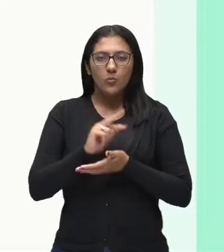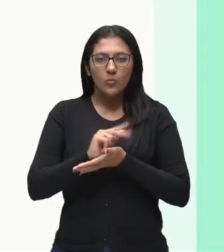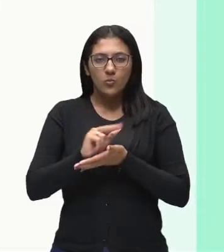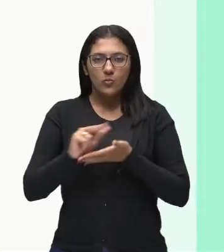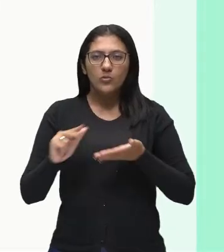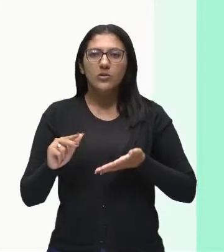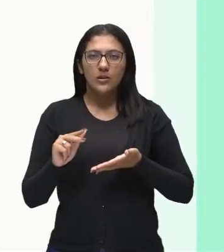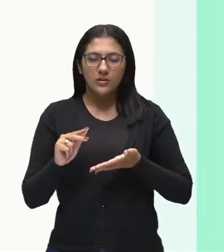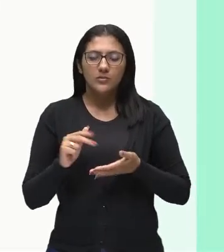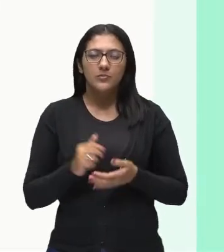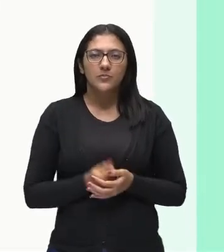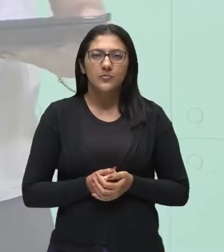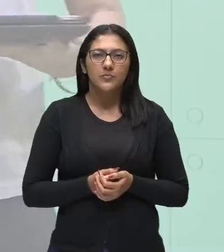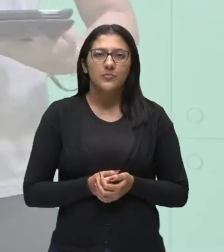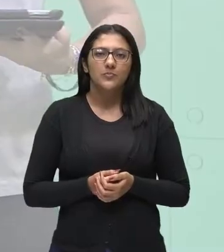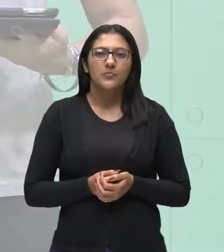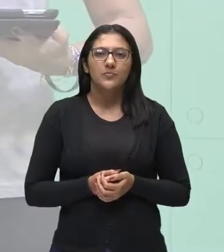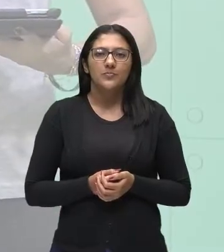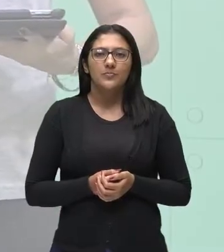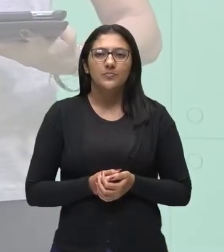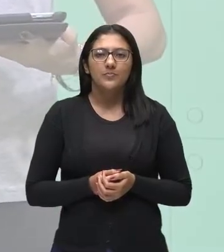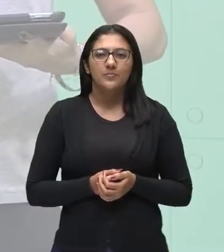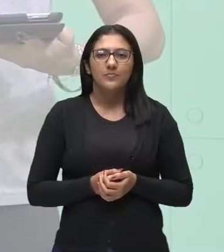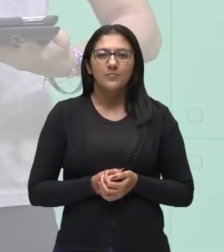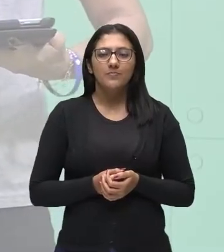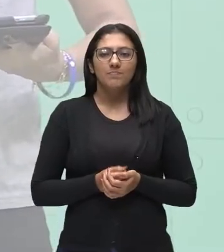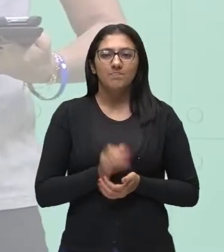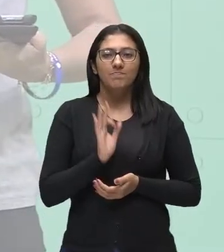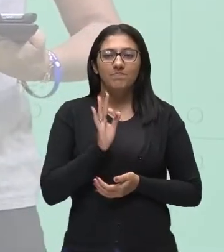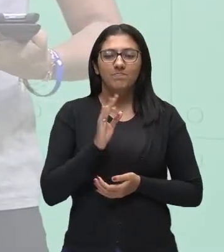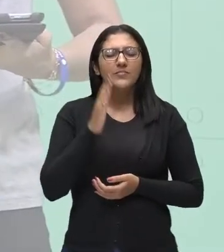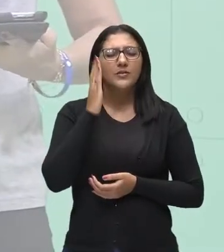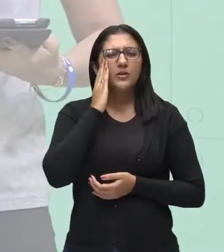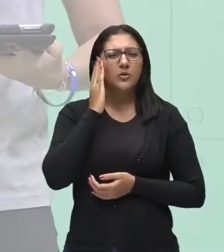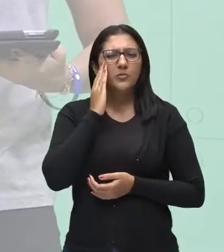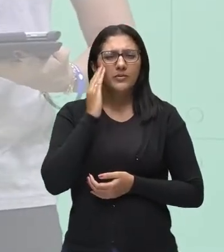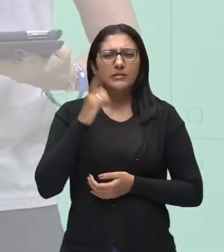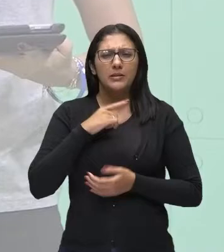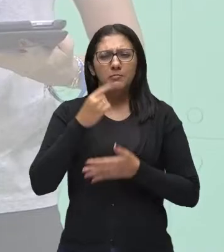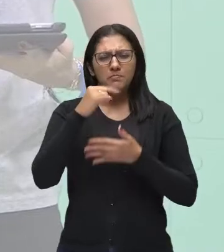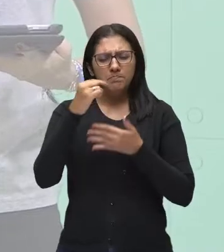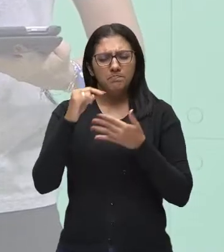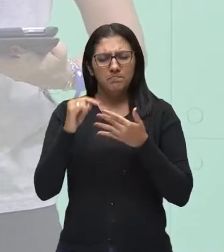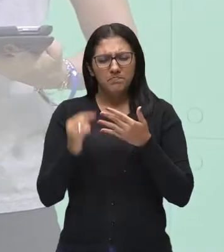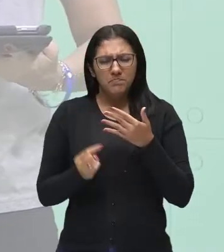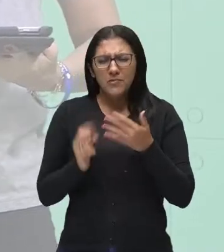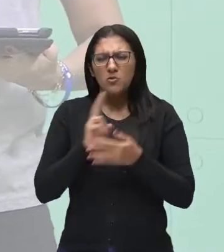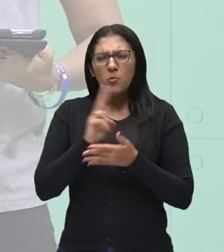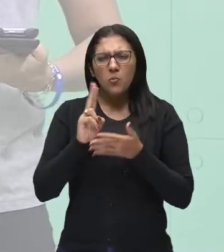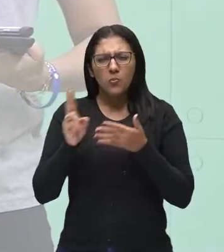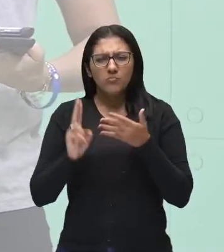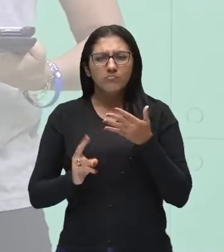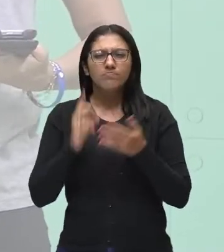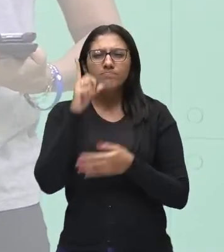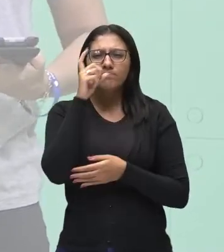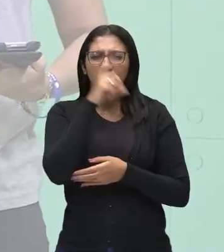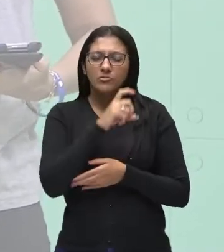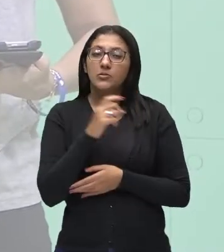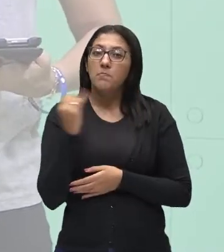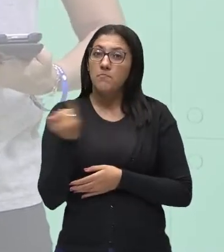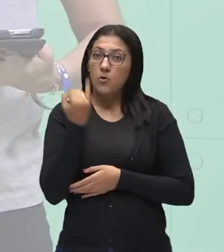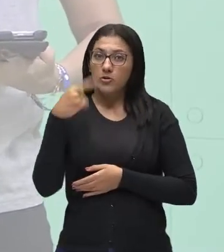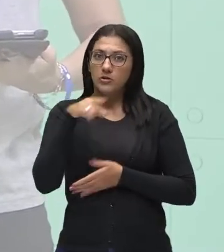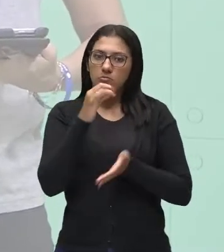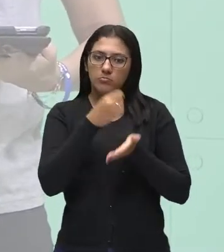a placenta. Bem, queridos, eu sei, né? São muitos nomes novos, é importante que você anote,